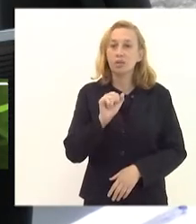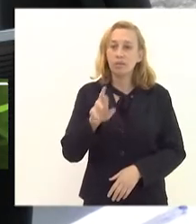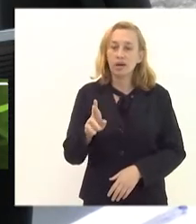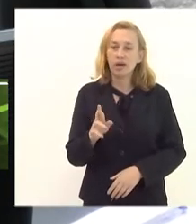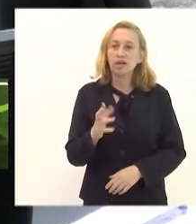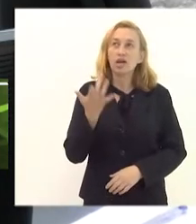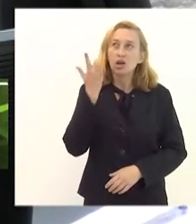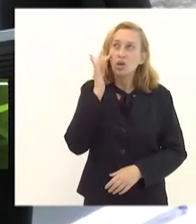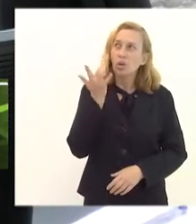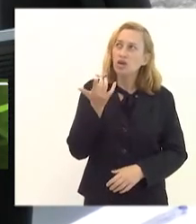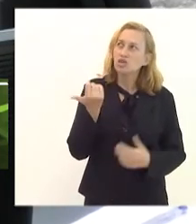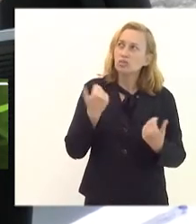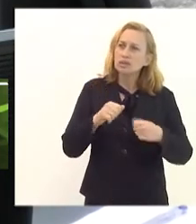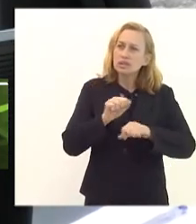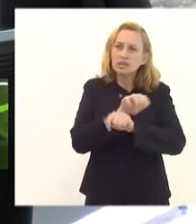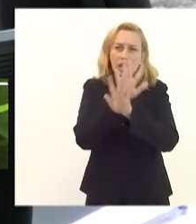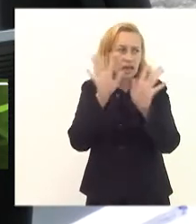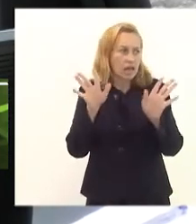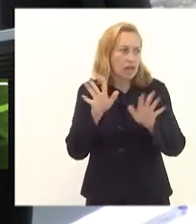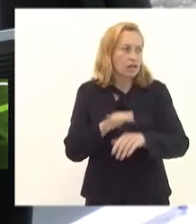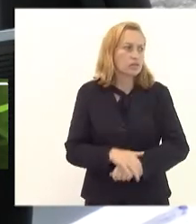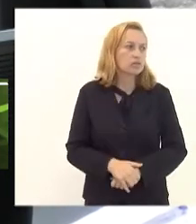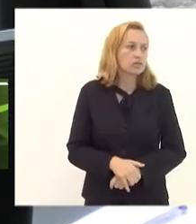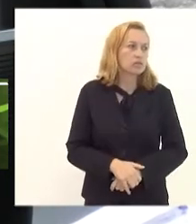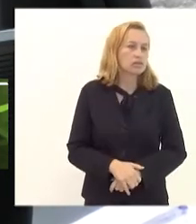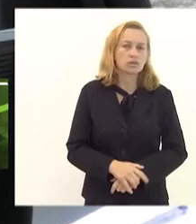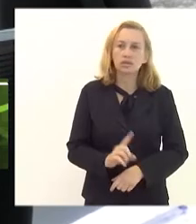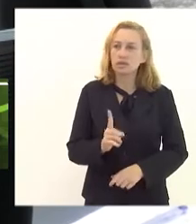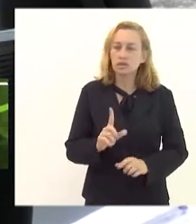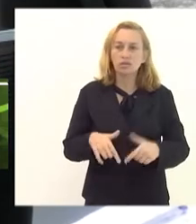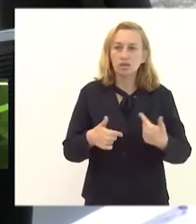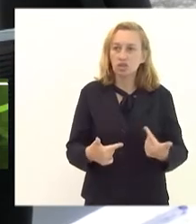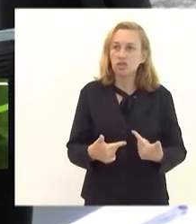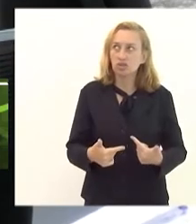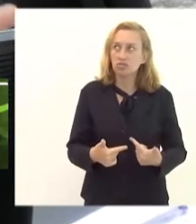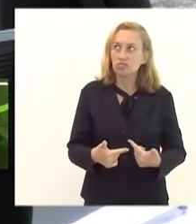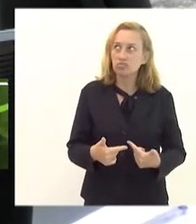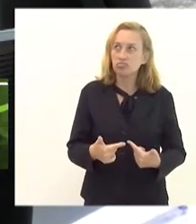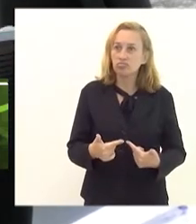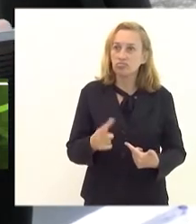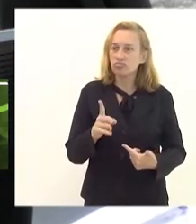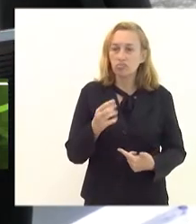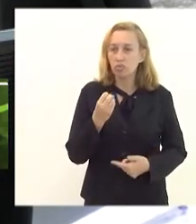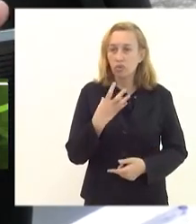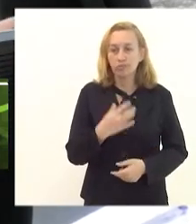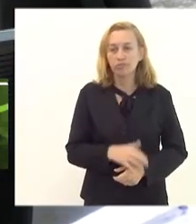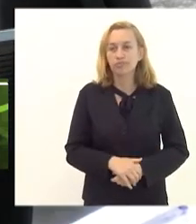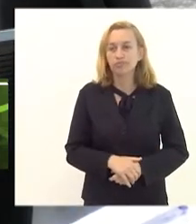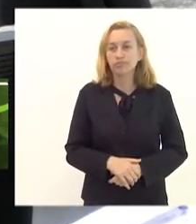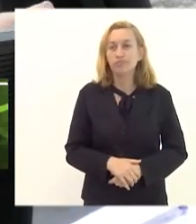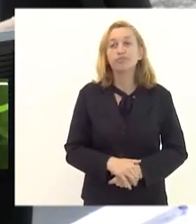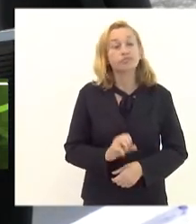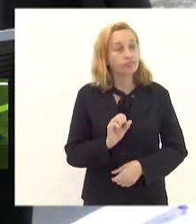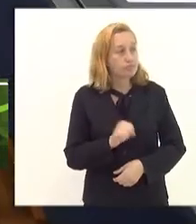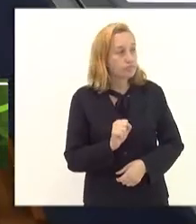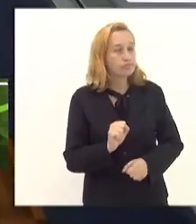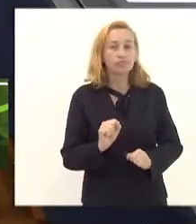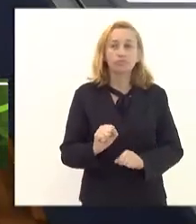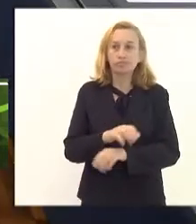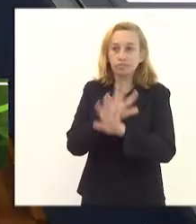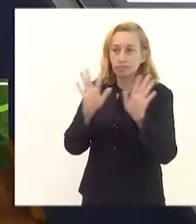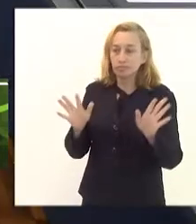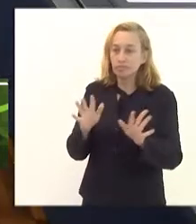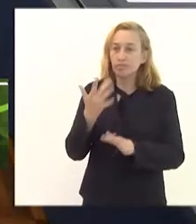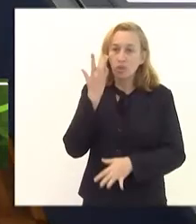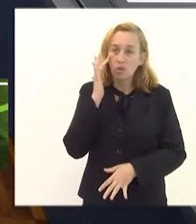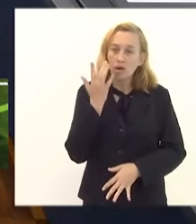que eu acho que tem que ficar claros, porque se não for assim, não vai adiantar. Pois é, não só claro, como eu acho que eles